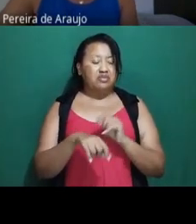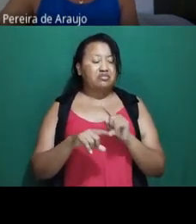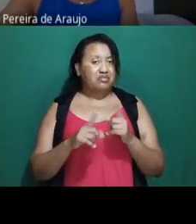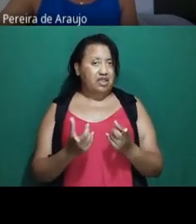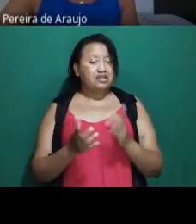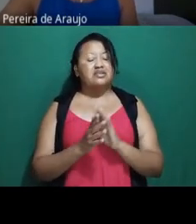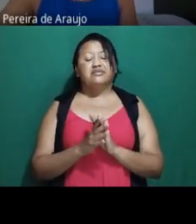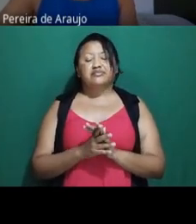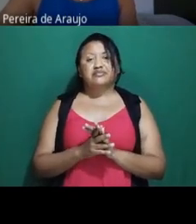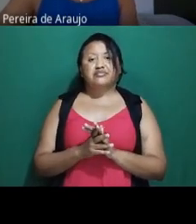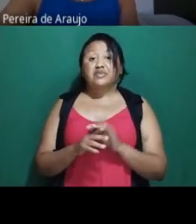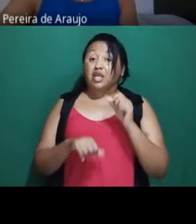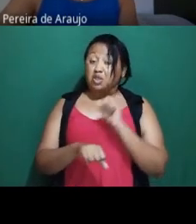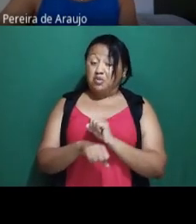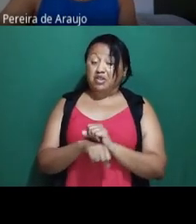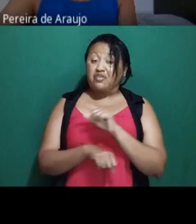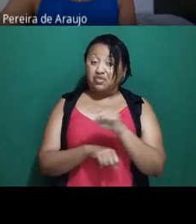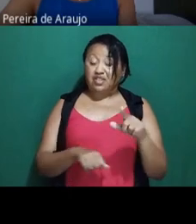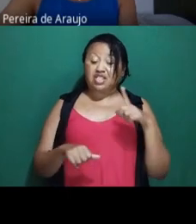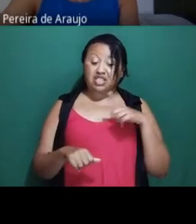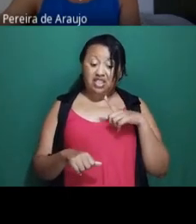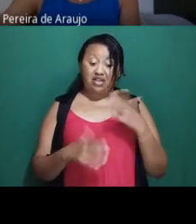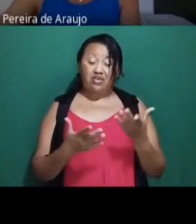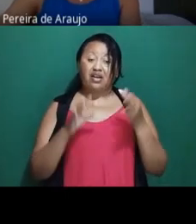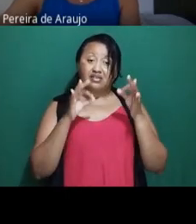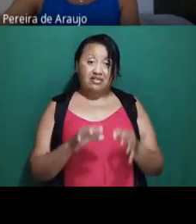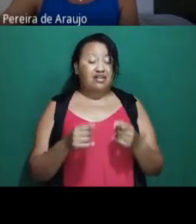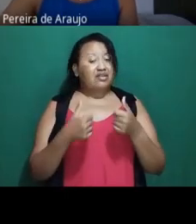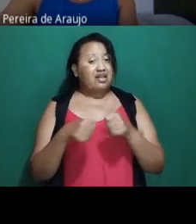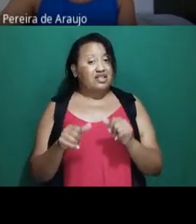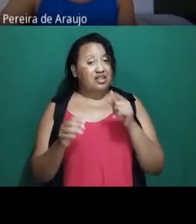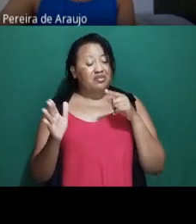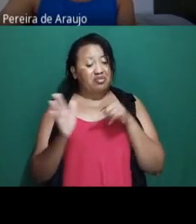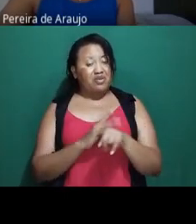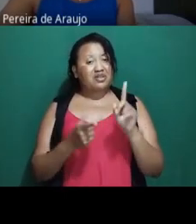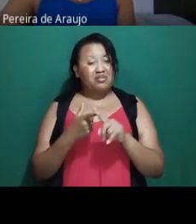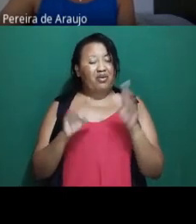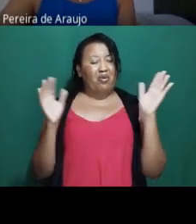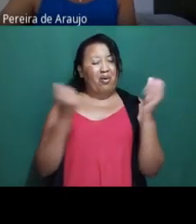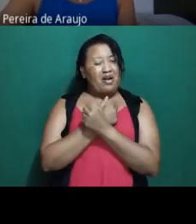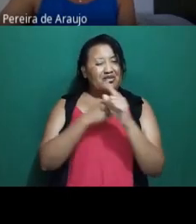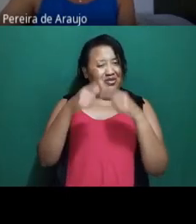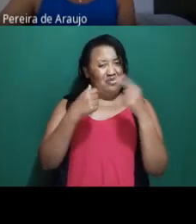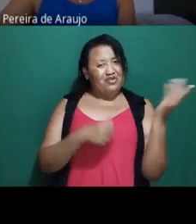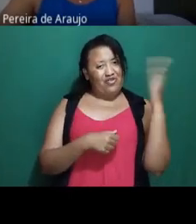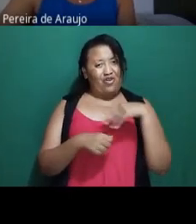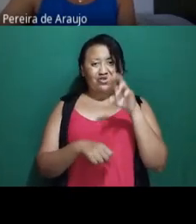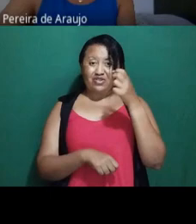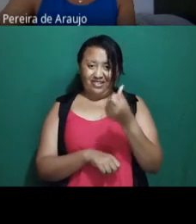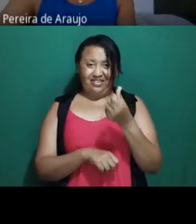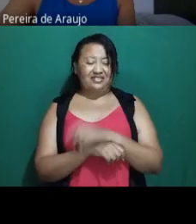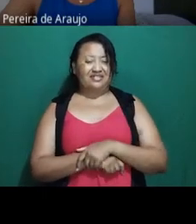certo eu espero que vocês tenham acertado essa questão também um abraço daqui a pouco eu volto com a número